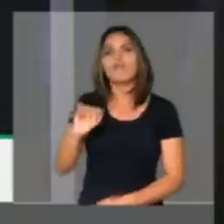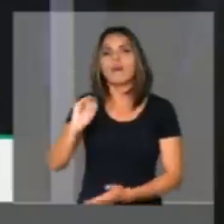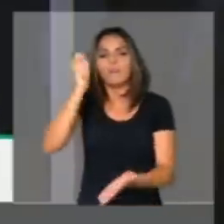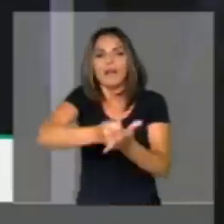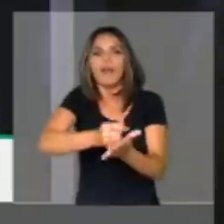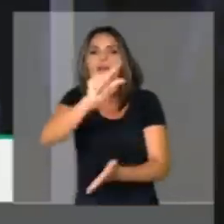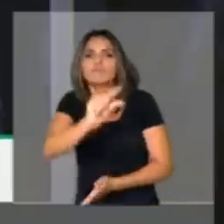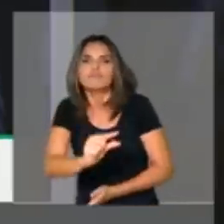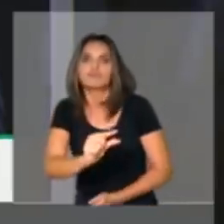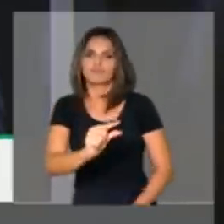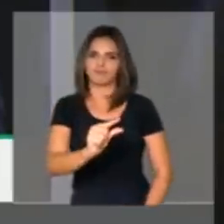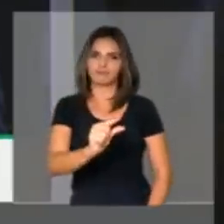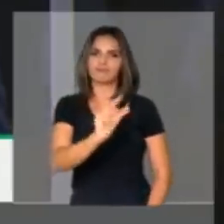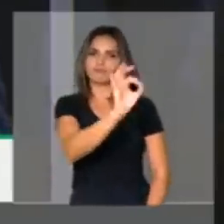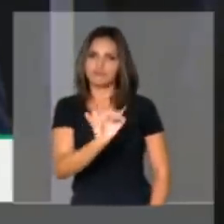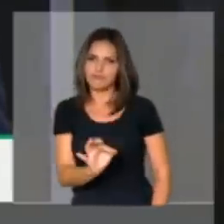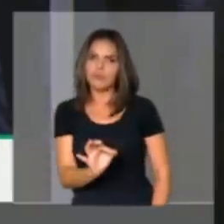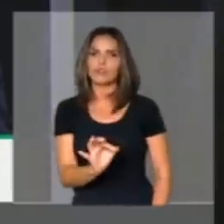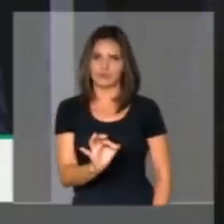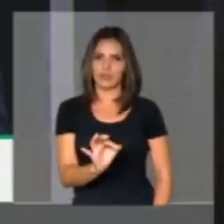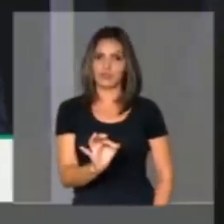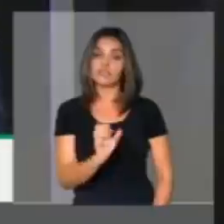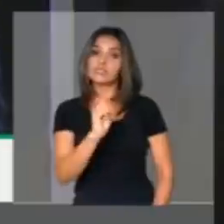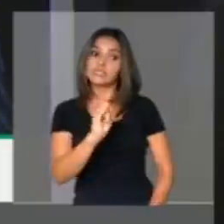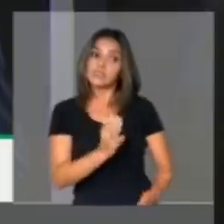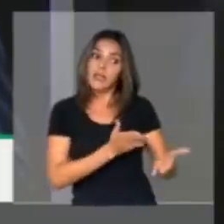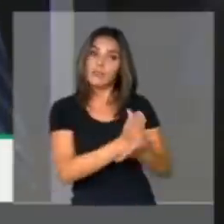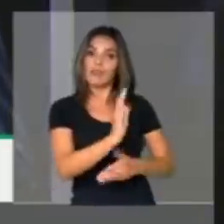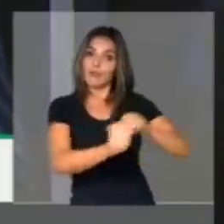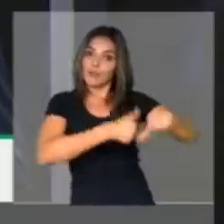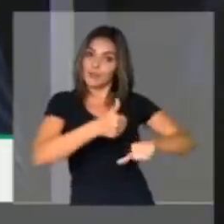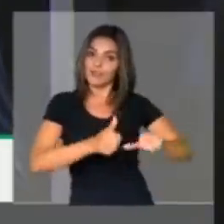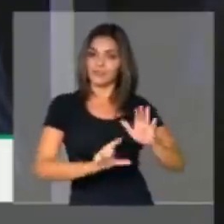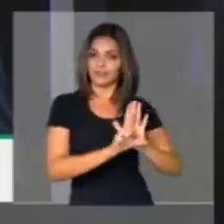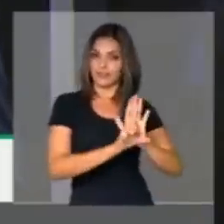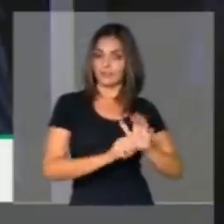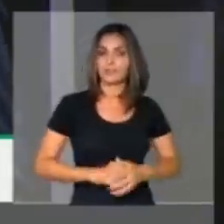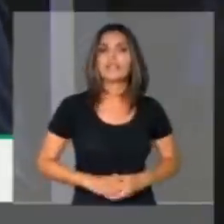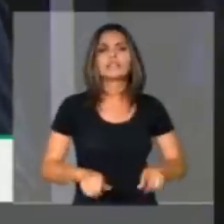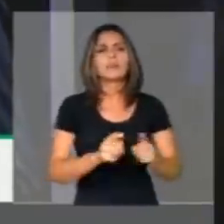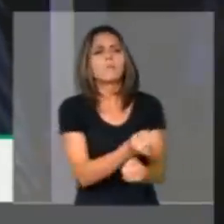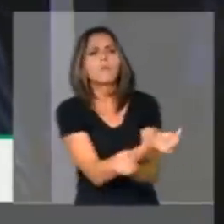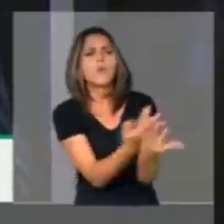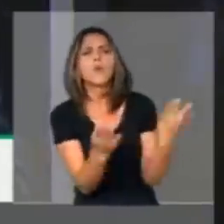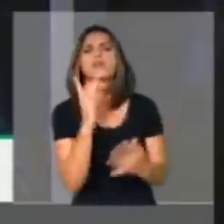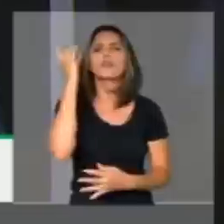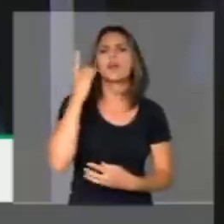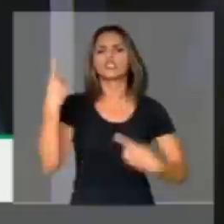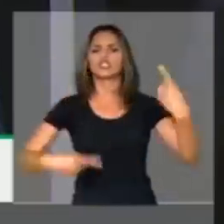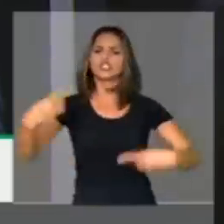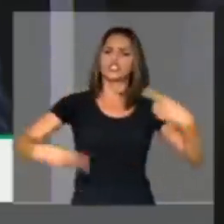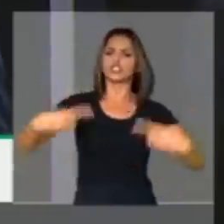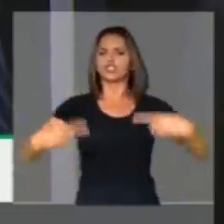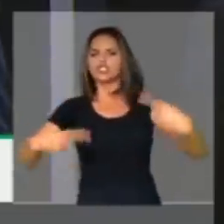recebem até o salário mínimo vai ser menor com a reforma previdenciária. E mais, eu vi muitos parlamentares na semana passada discutindo